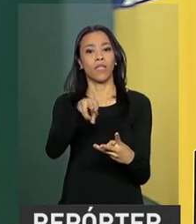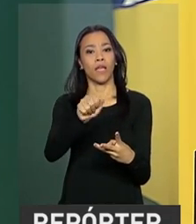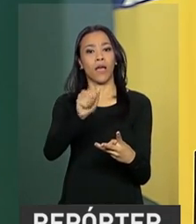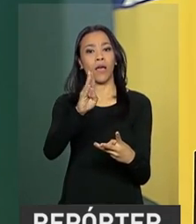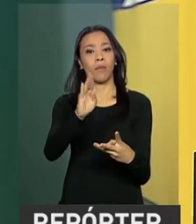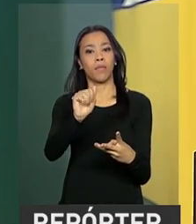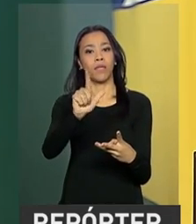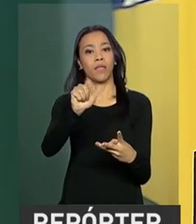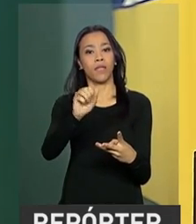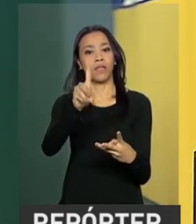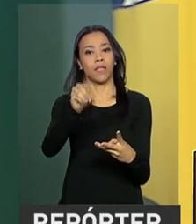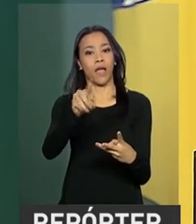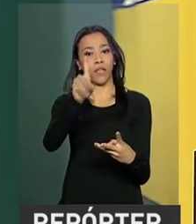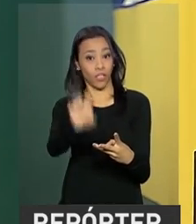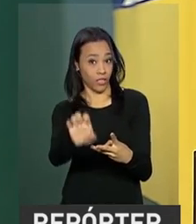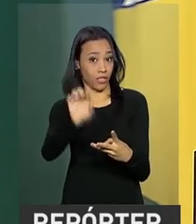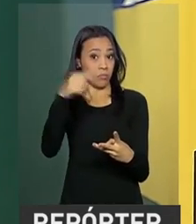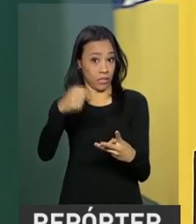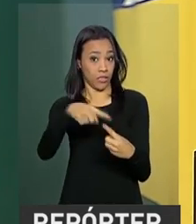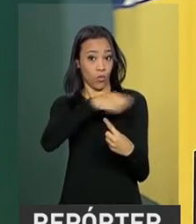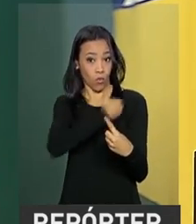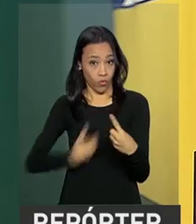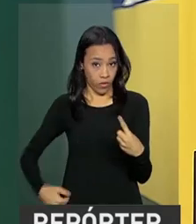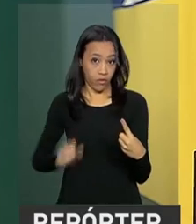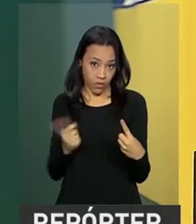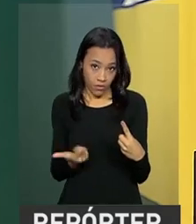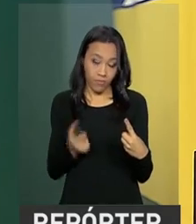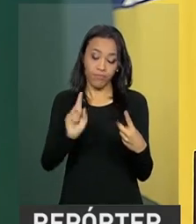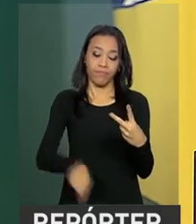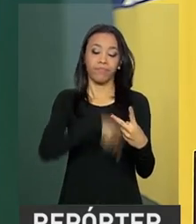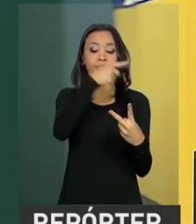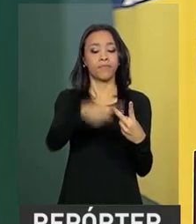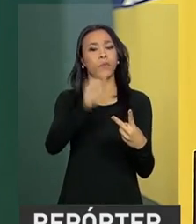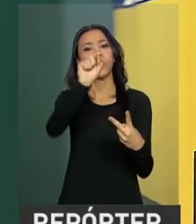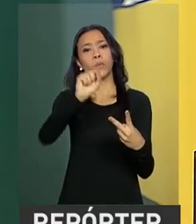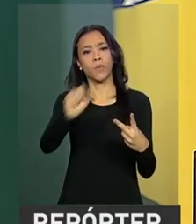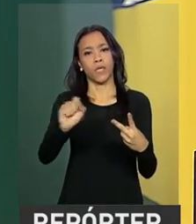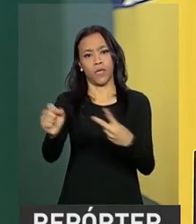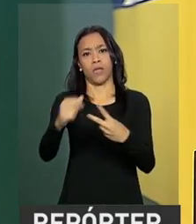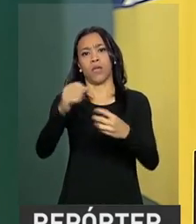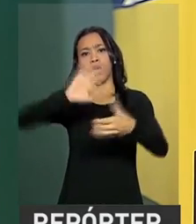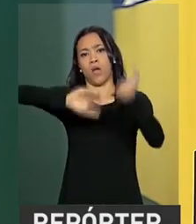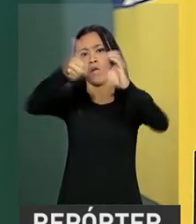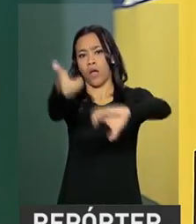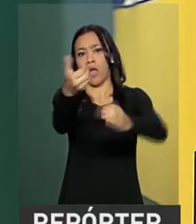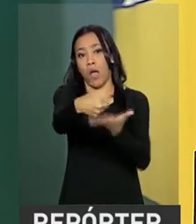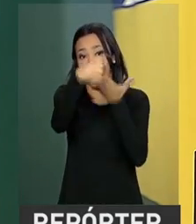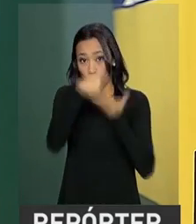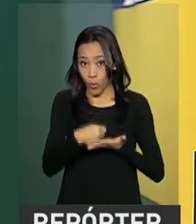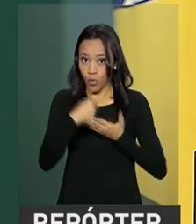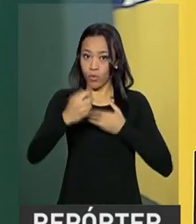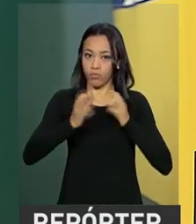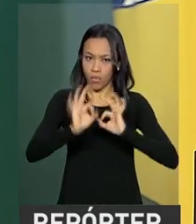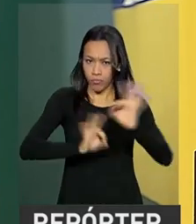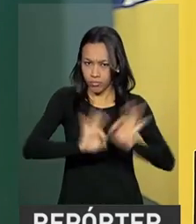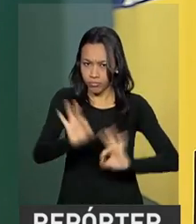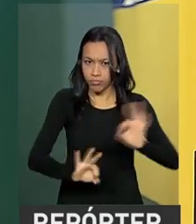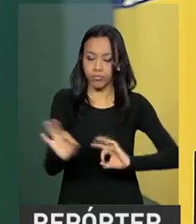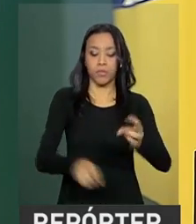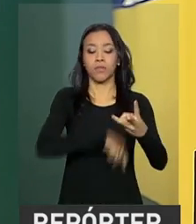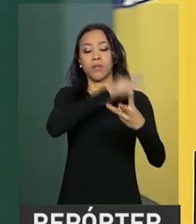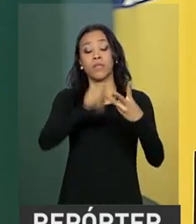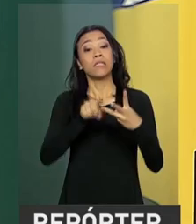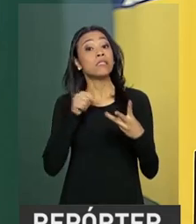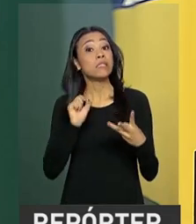você precisa ter o governo evidentemente precisa ter a governança apoio do congresso nacional mas precisa ter